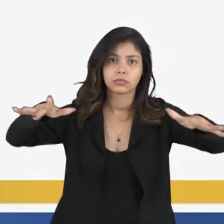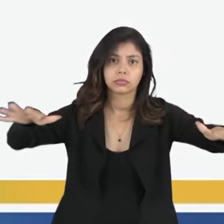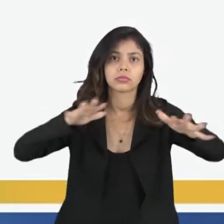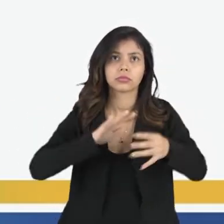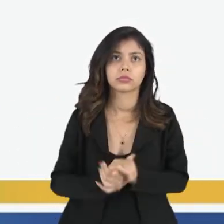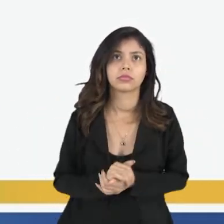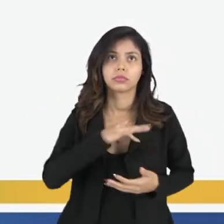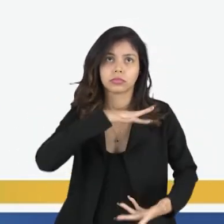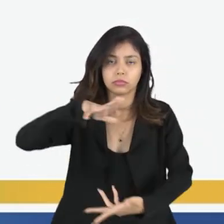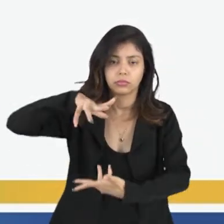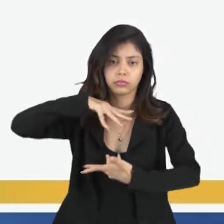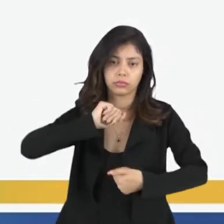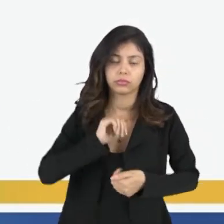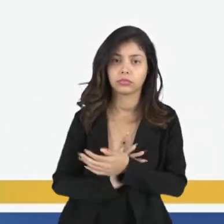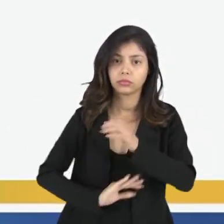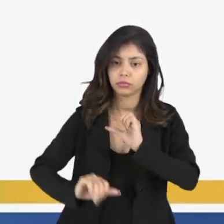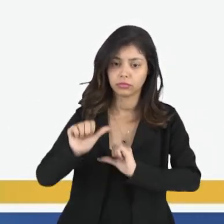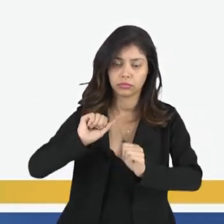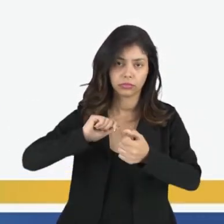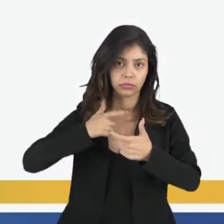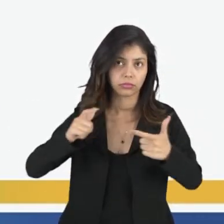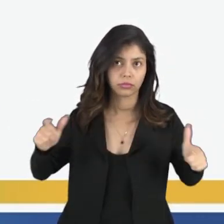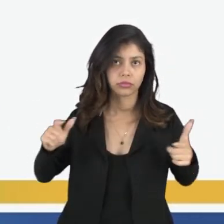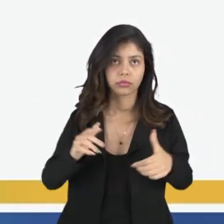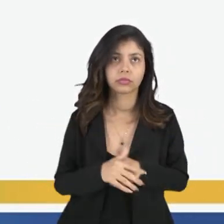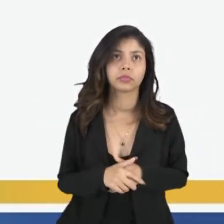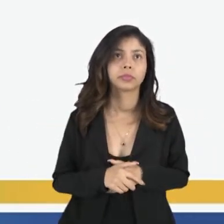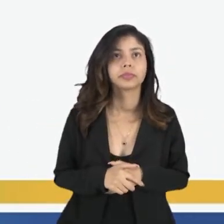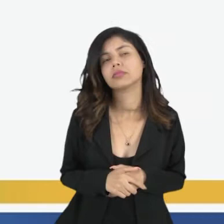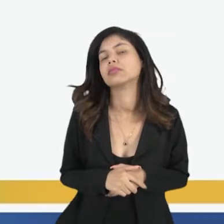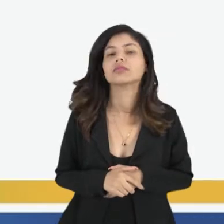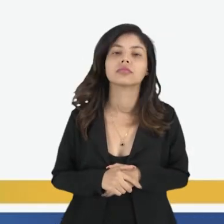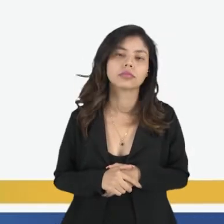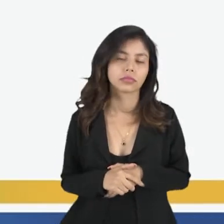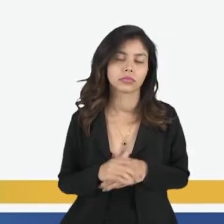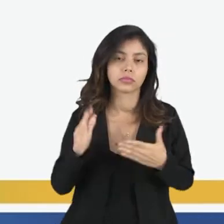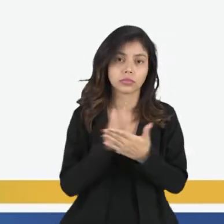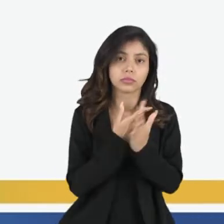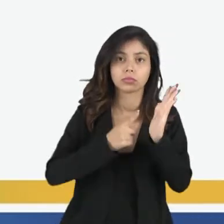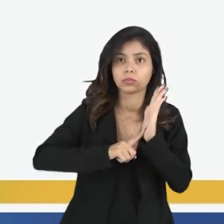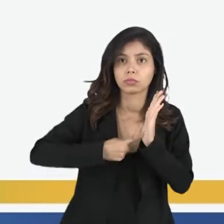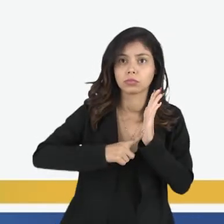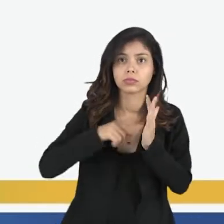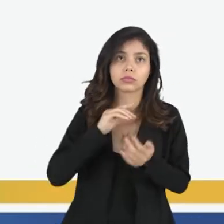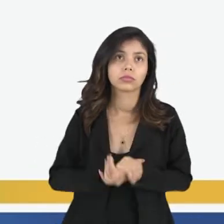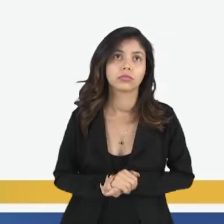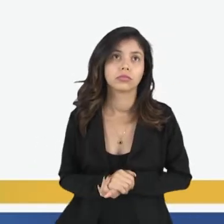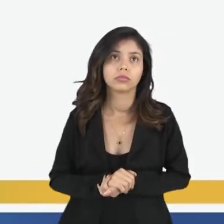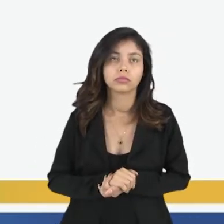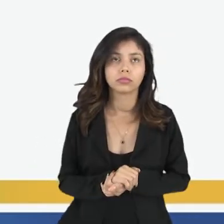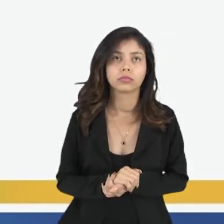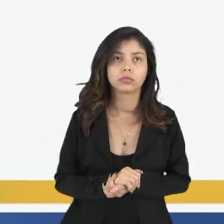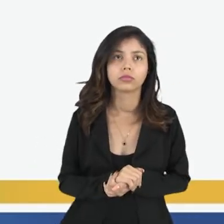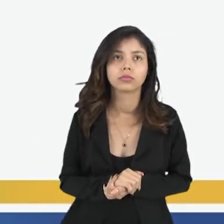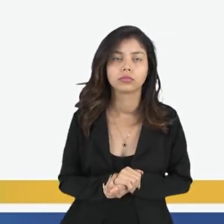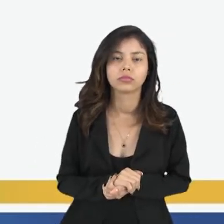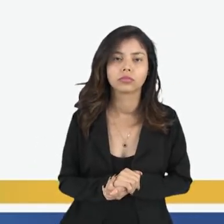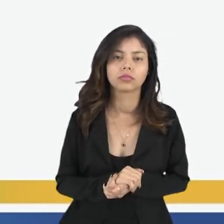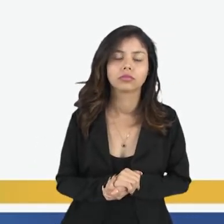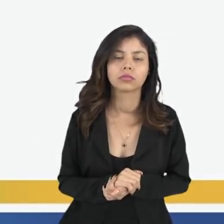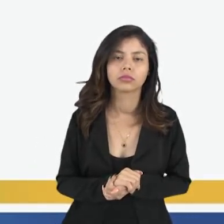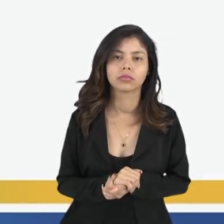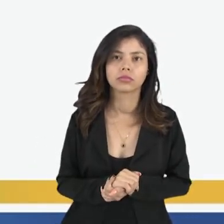espalhou para o mundo, causando grandes transformações. E aí nós temos alguns pontos que são